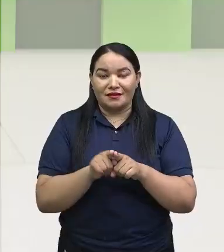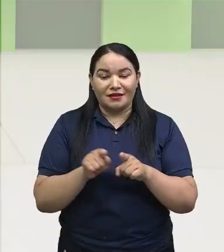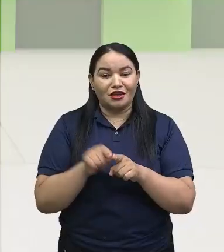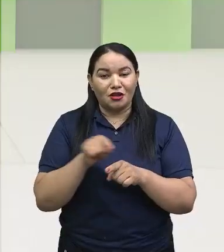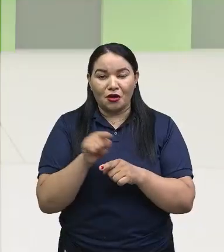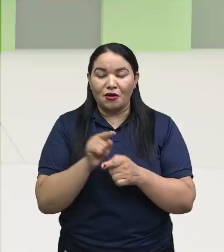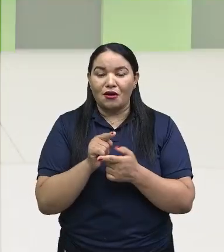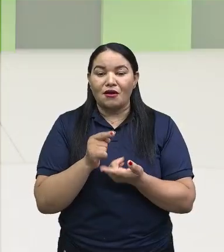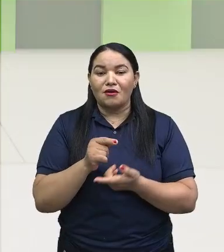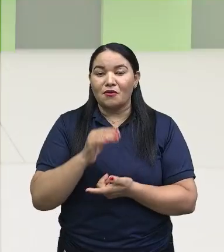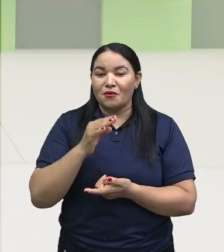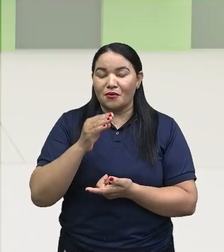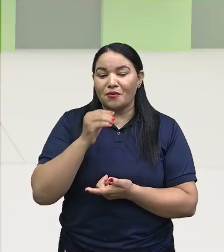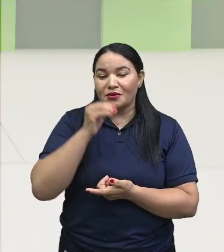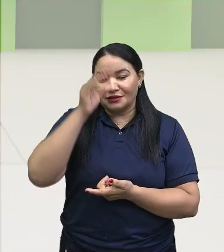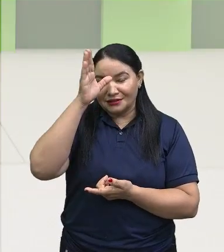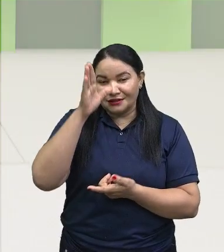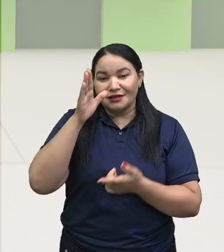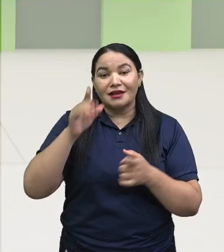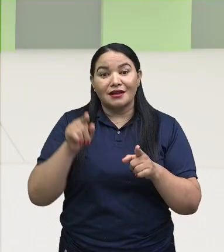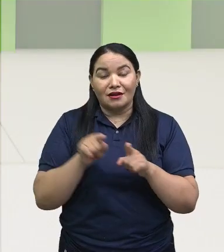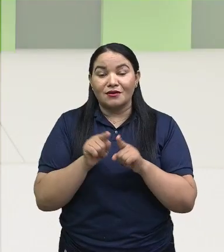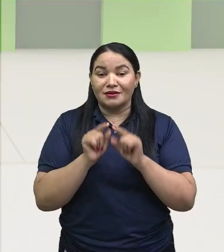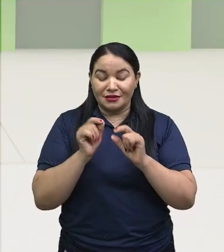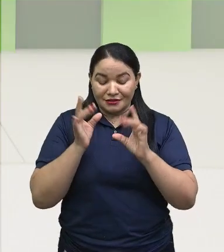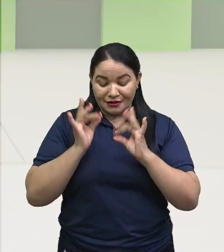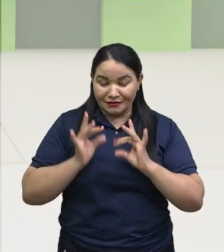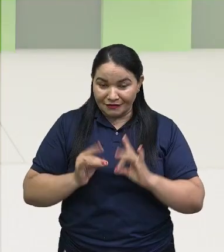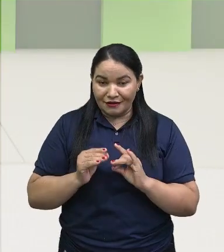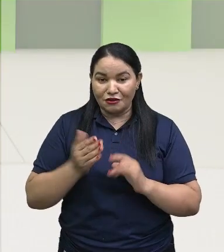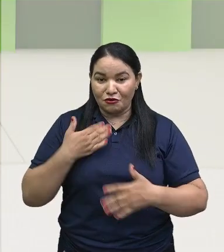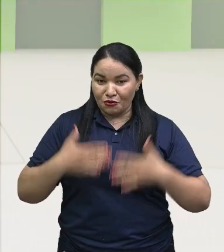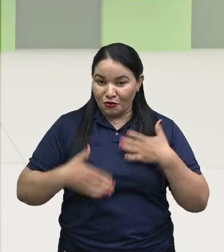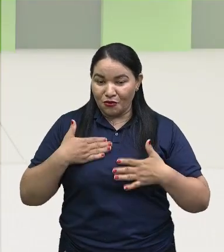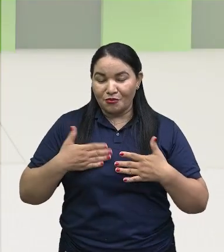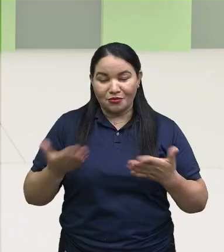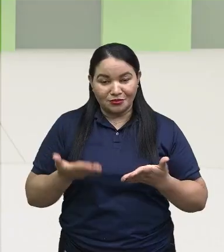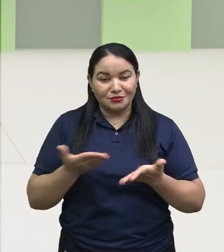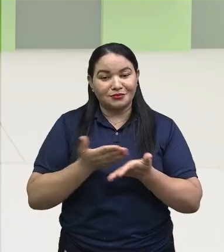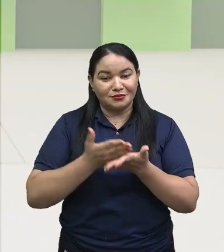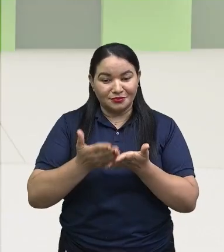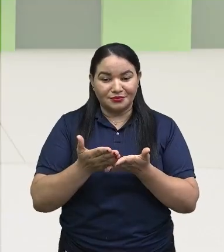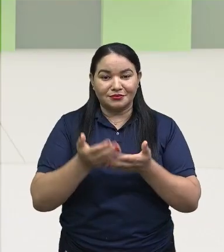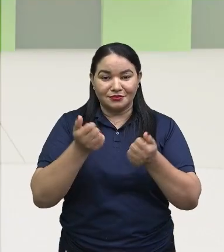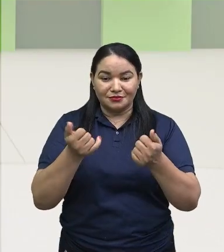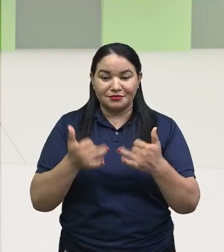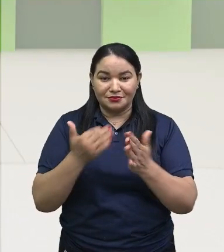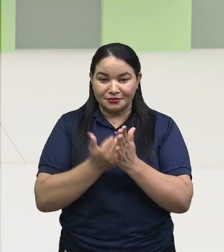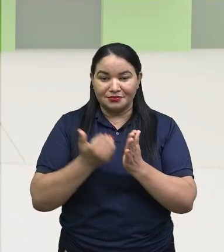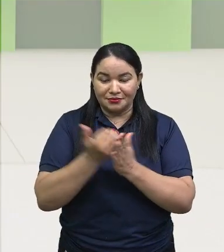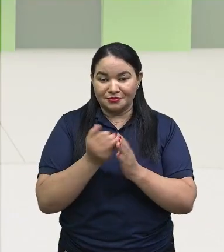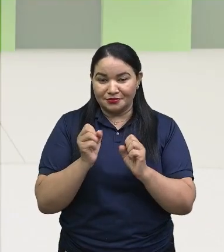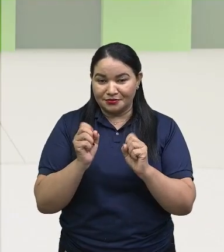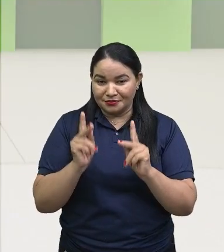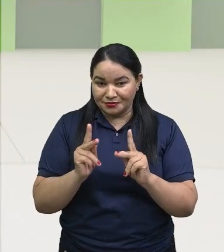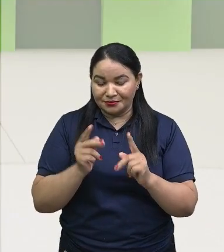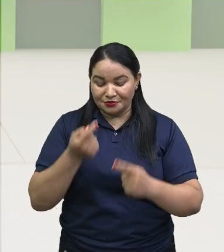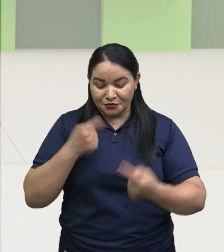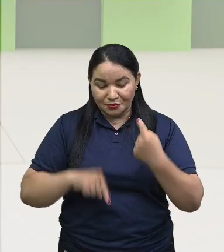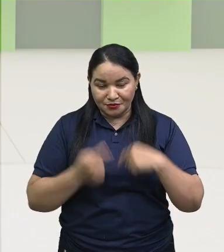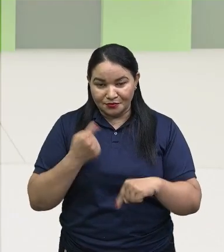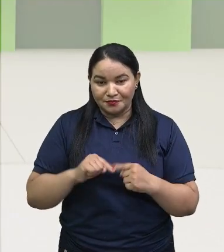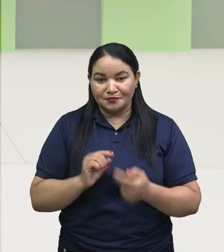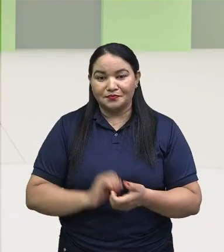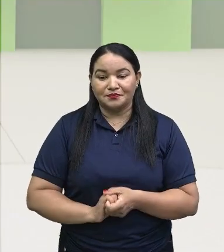com mais detalhes o funcionamento aí do nosso corpo. Então, a gente vai começar a estudar aí os nossos sistemas, certo? Mas